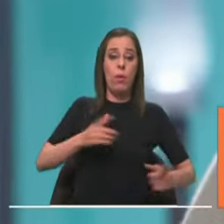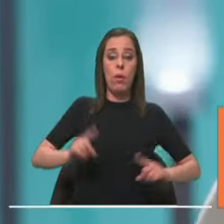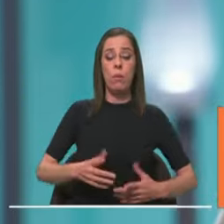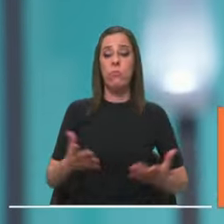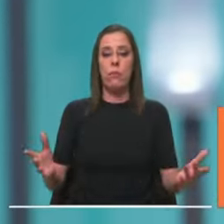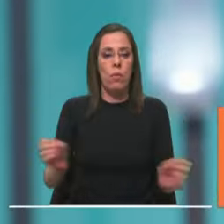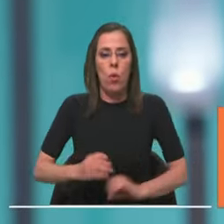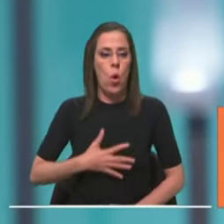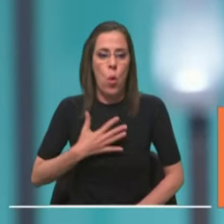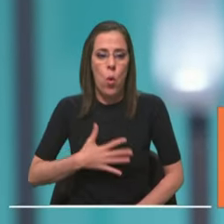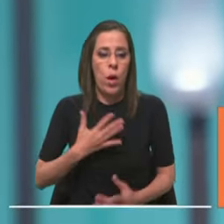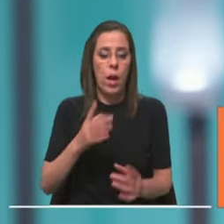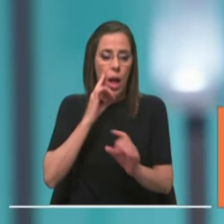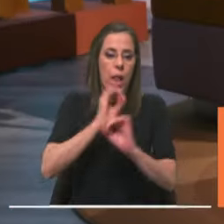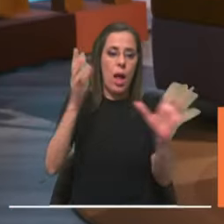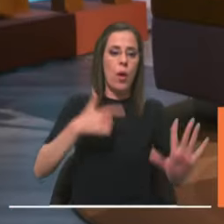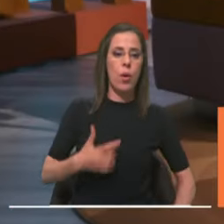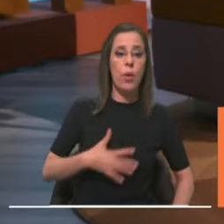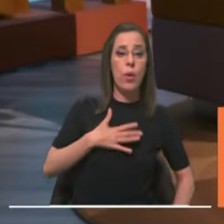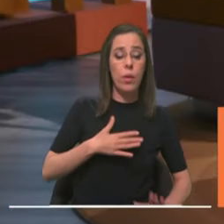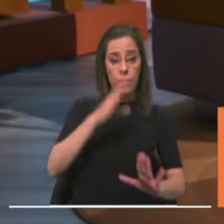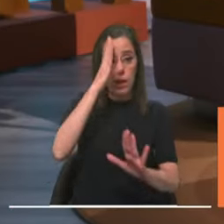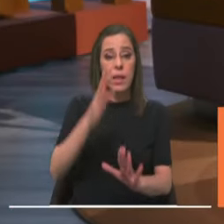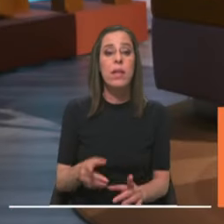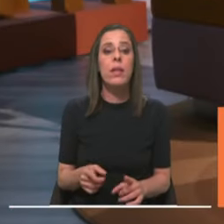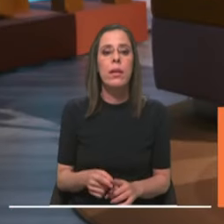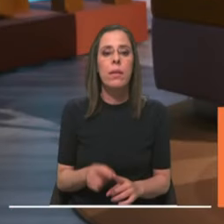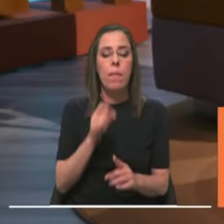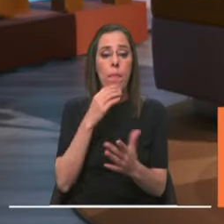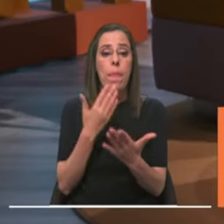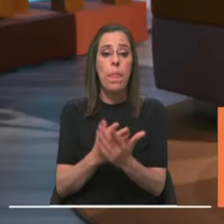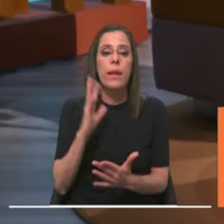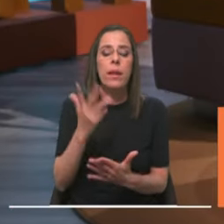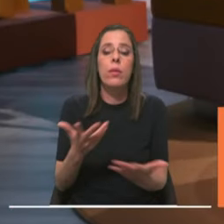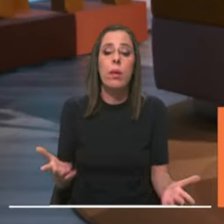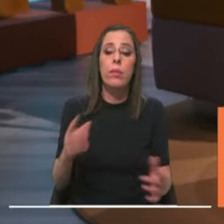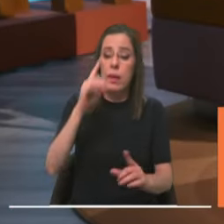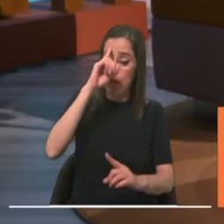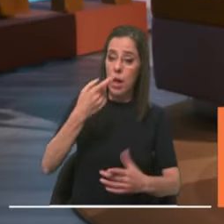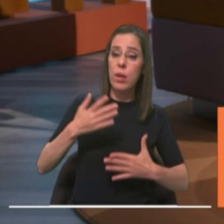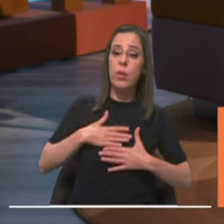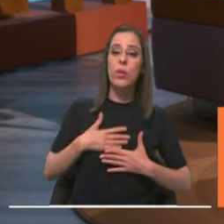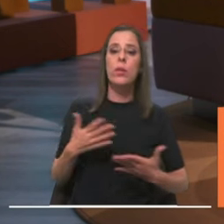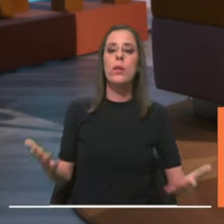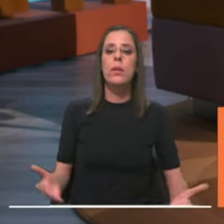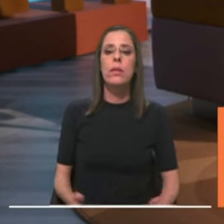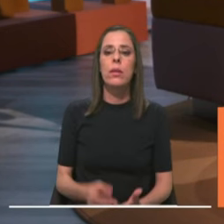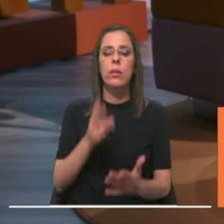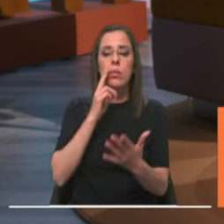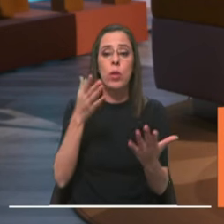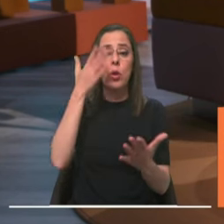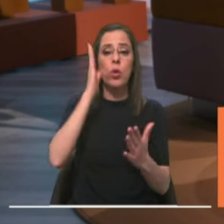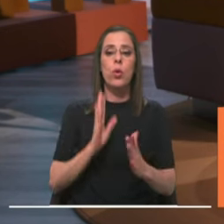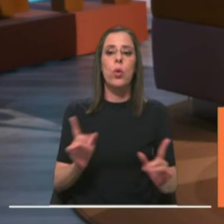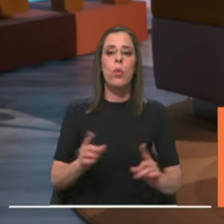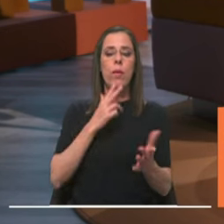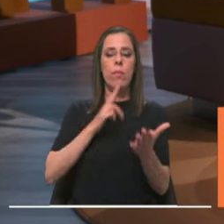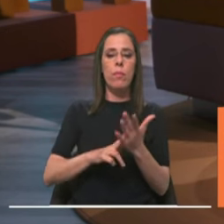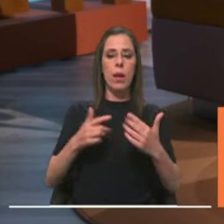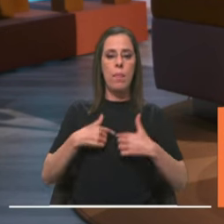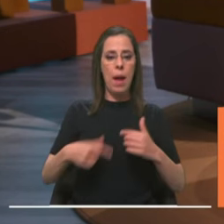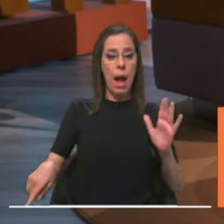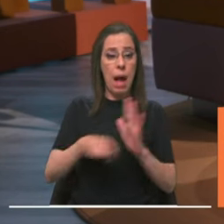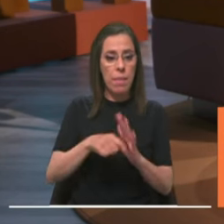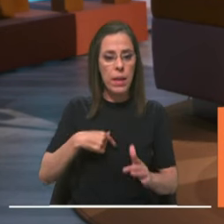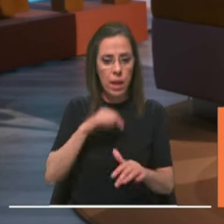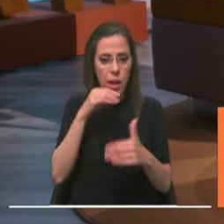de maneira nenhuma que eu não queria isso, não é? Mas tem noção que isso pode ter acontecido? Tenho noção, só que também, desculpa lá, Júlia, não é razões para me